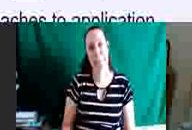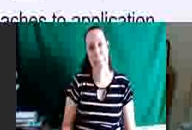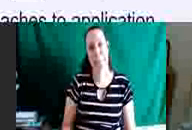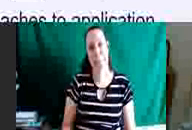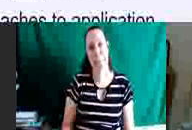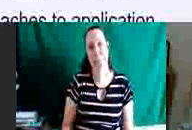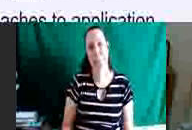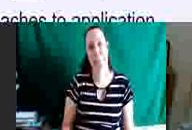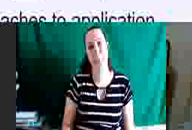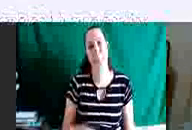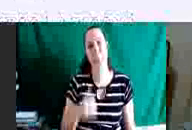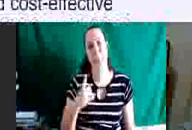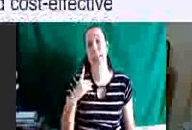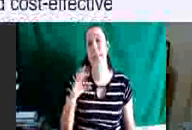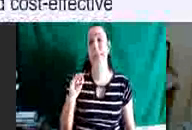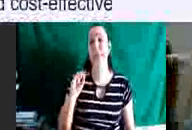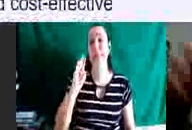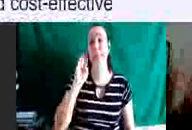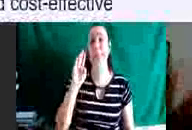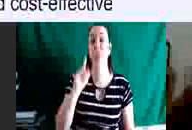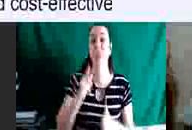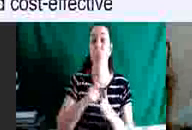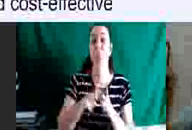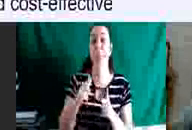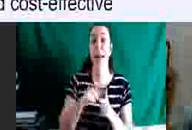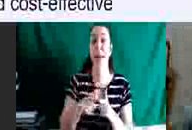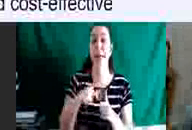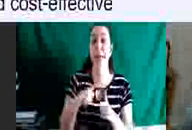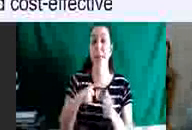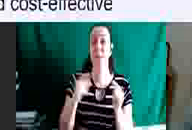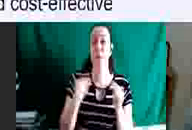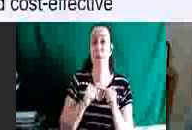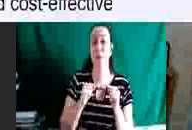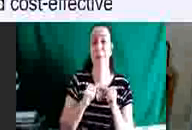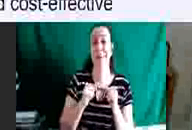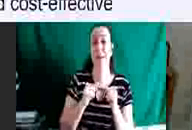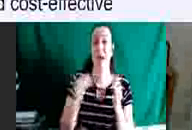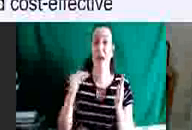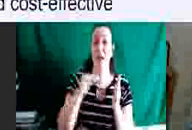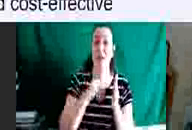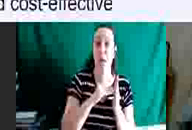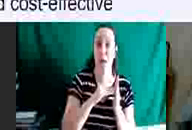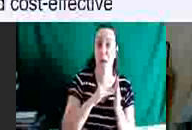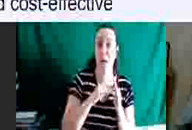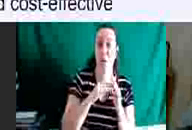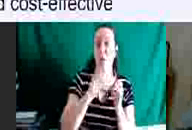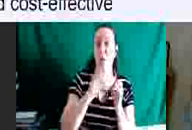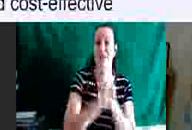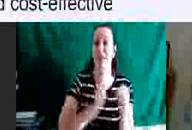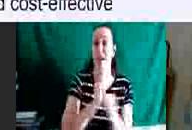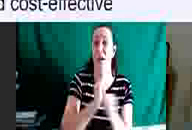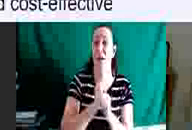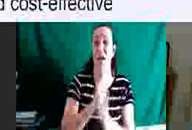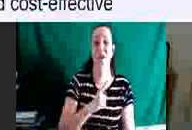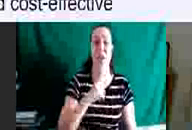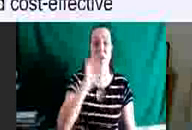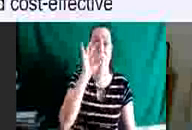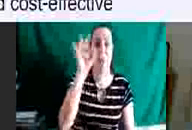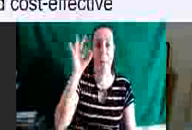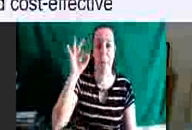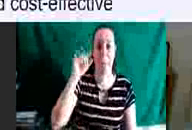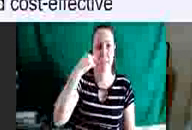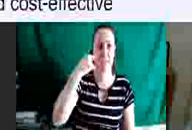Lá, os principais riscos, né, top 10 de 2017. Então, você tem aqui a Vespa, né? Esse aqui é uma abelha Europa, mas é uma